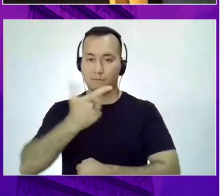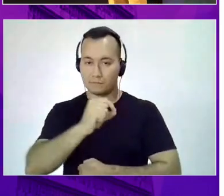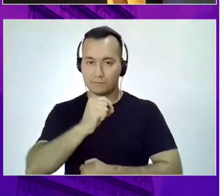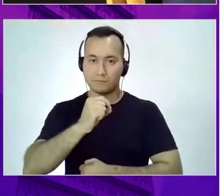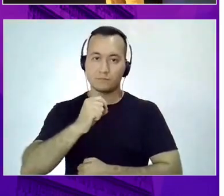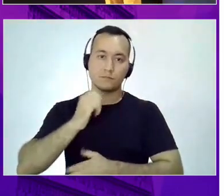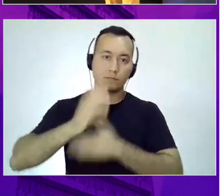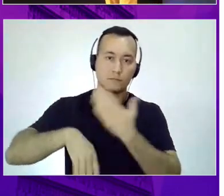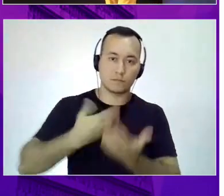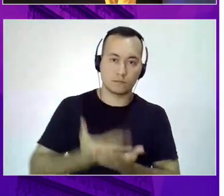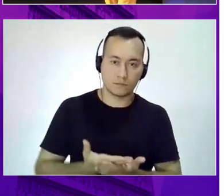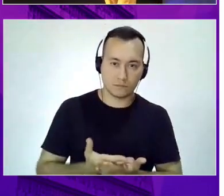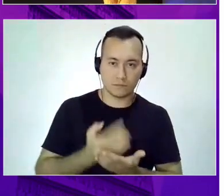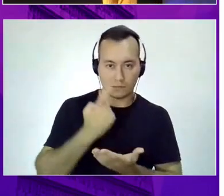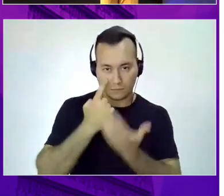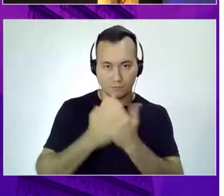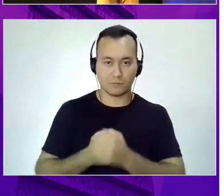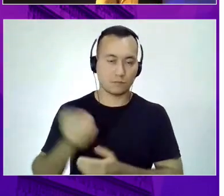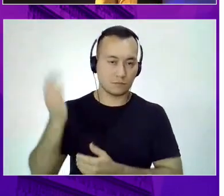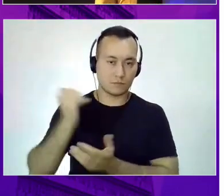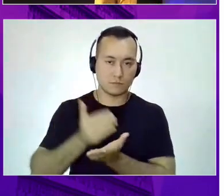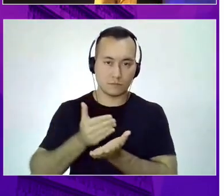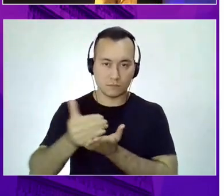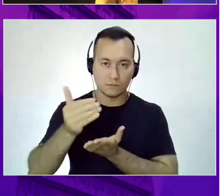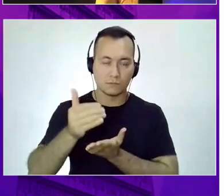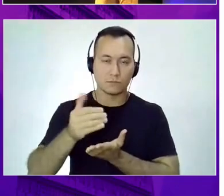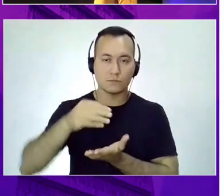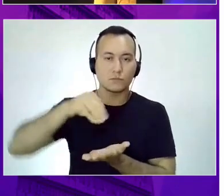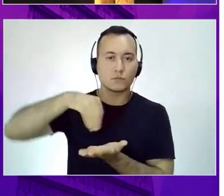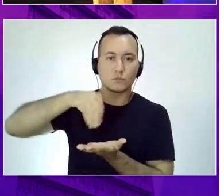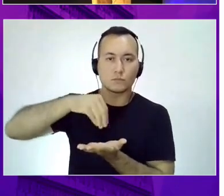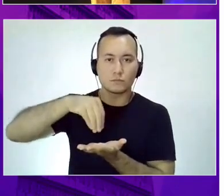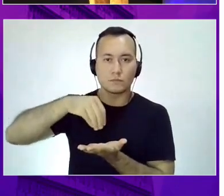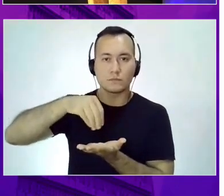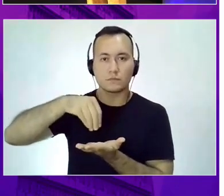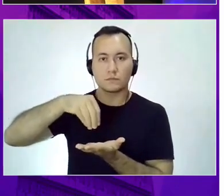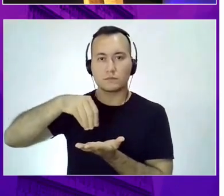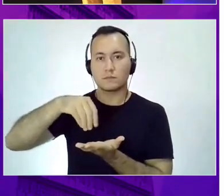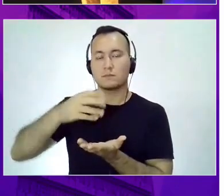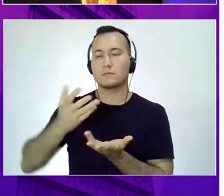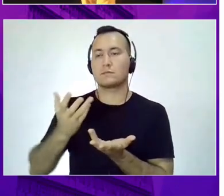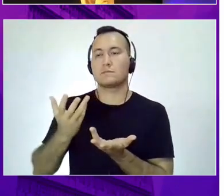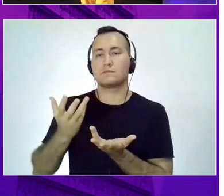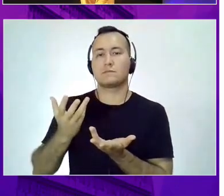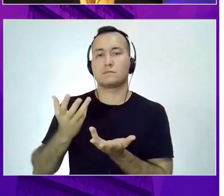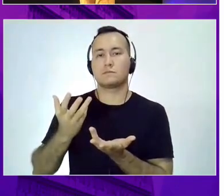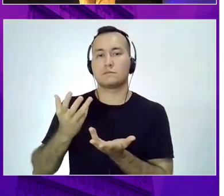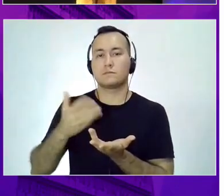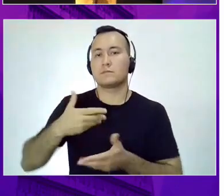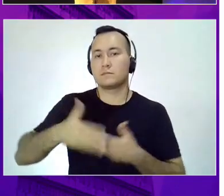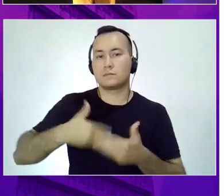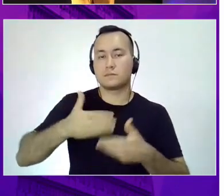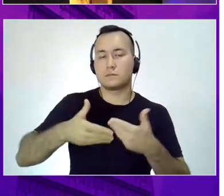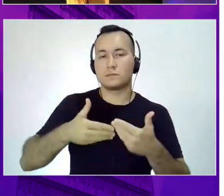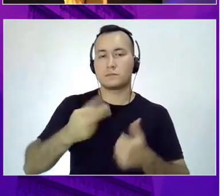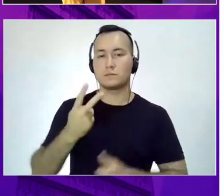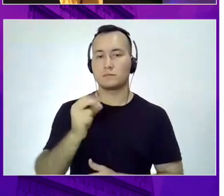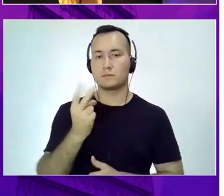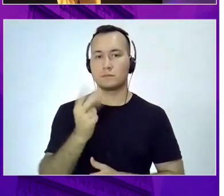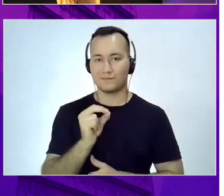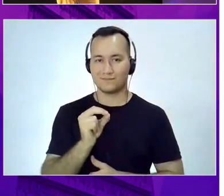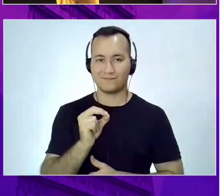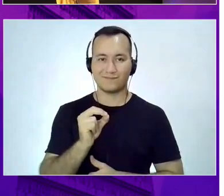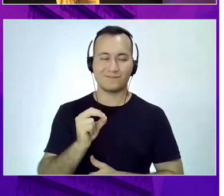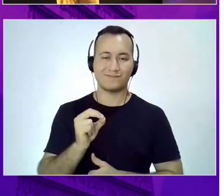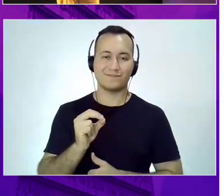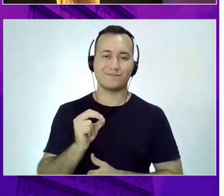notificação lá em 2020 e tinha vários desafios atrelados a ela, né. Ao final de 2020, a gente fez uma solução 1,